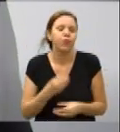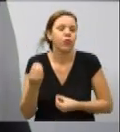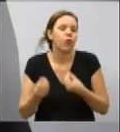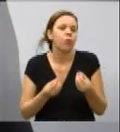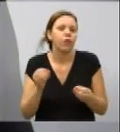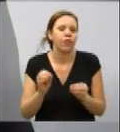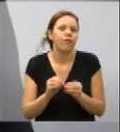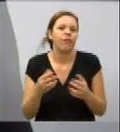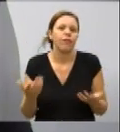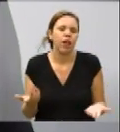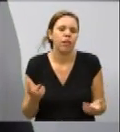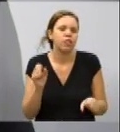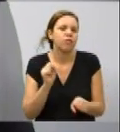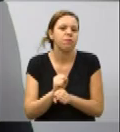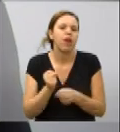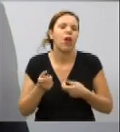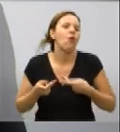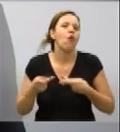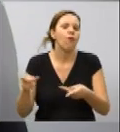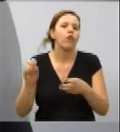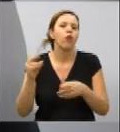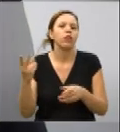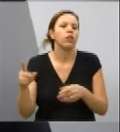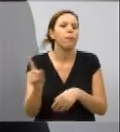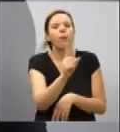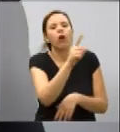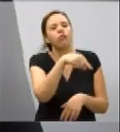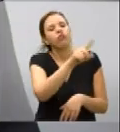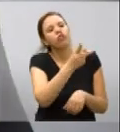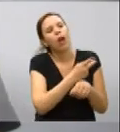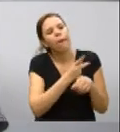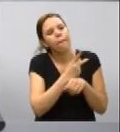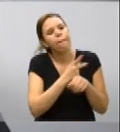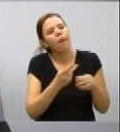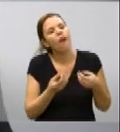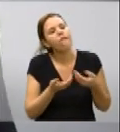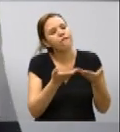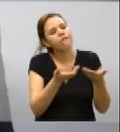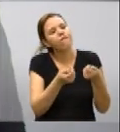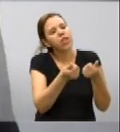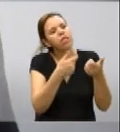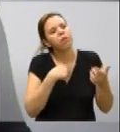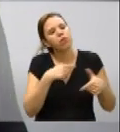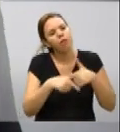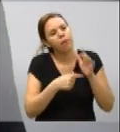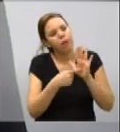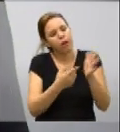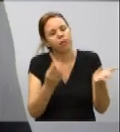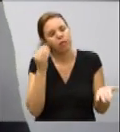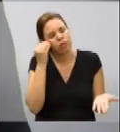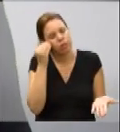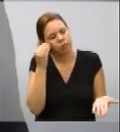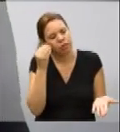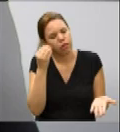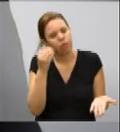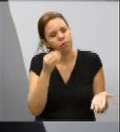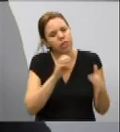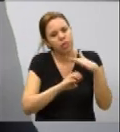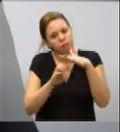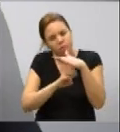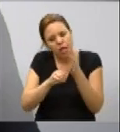faz? Tem que esperar um convite ou você pode ir atrás? Eu posso ir lá tentar mostrar meu trabalho para as